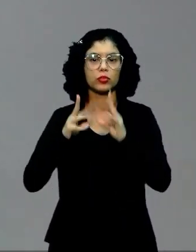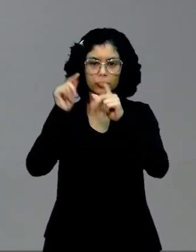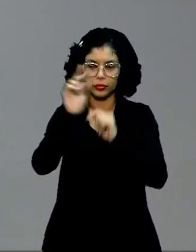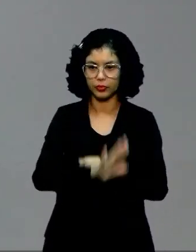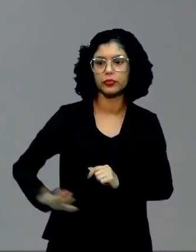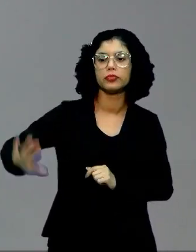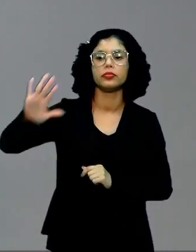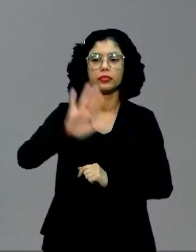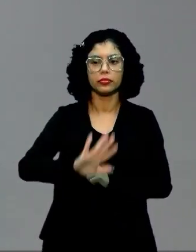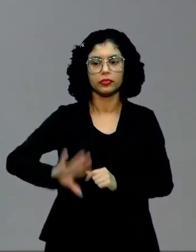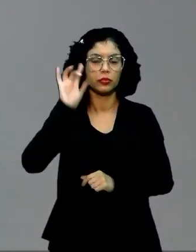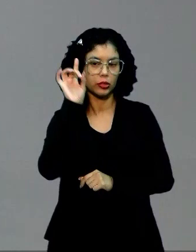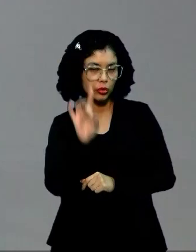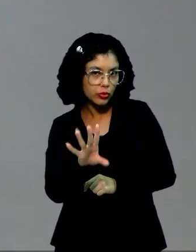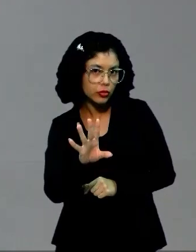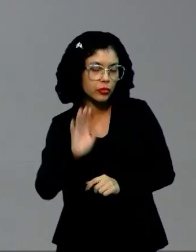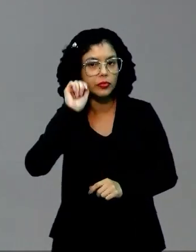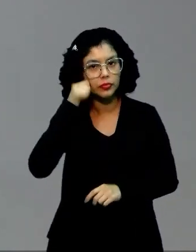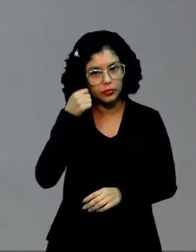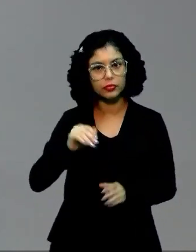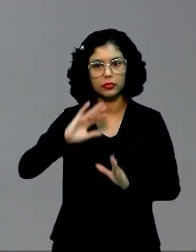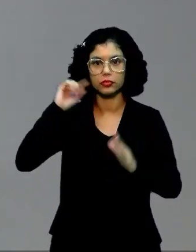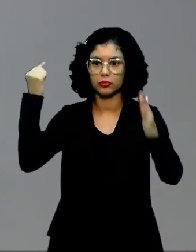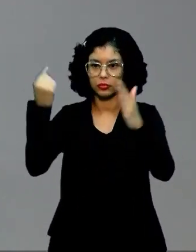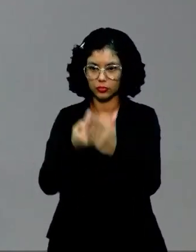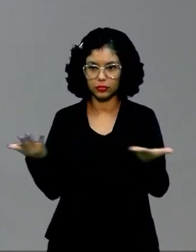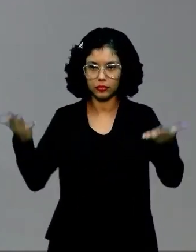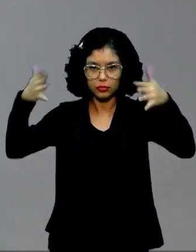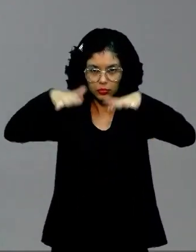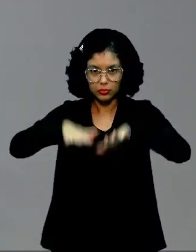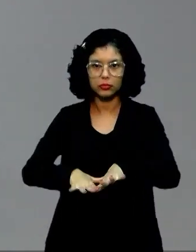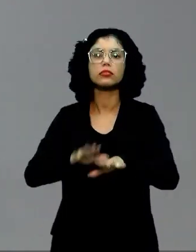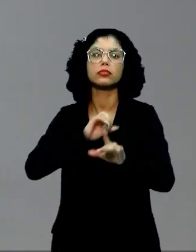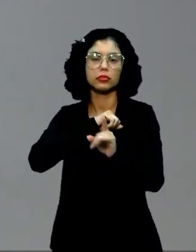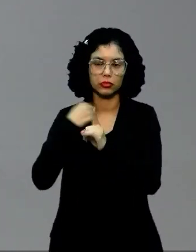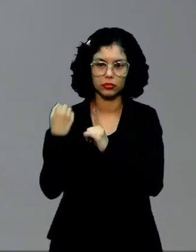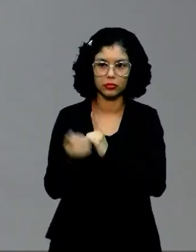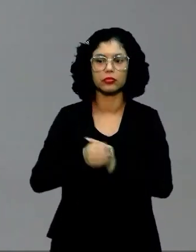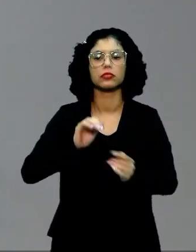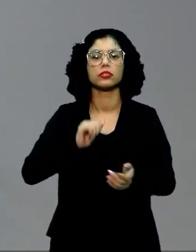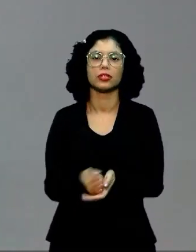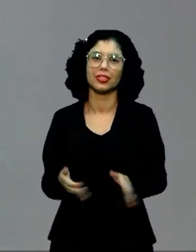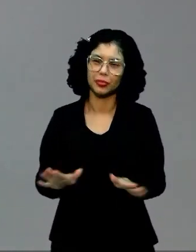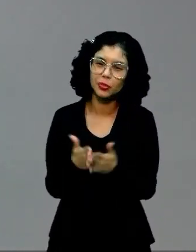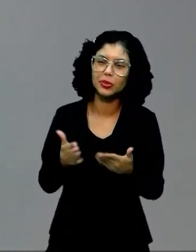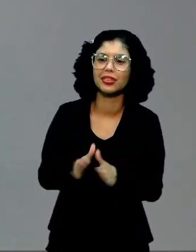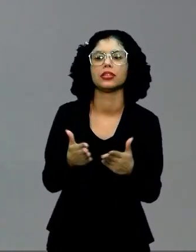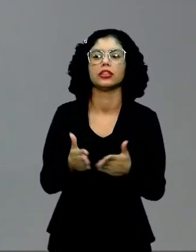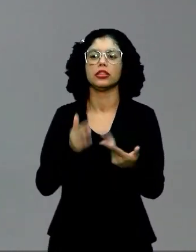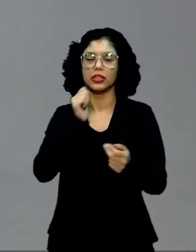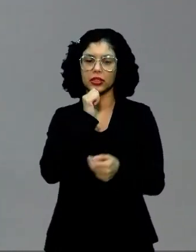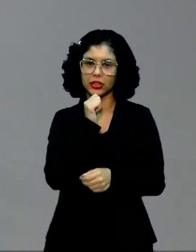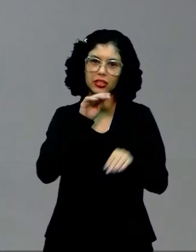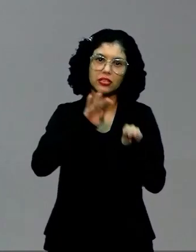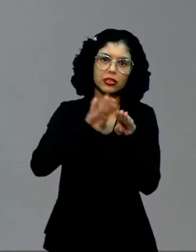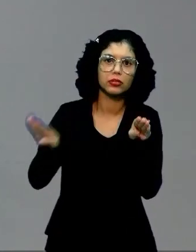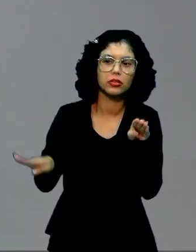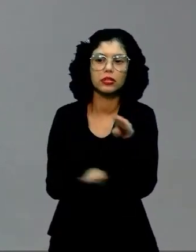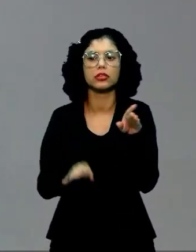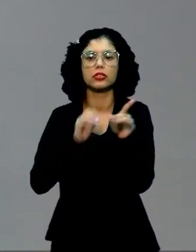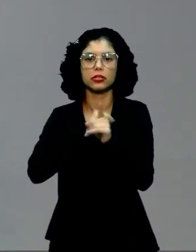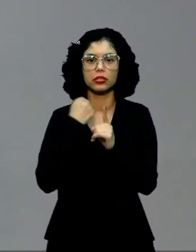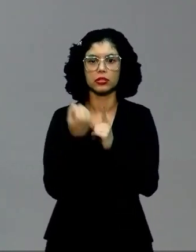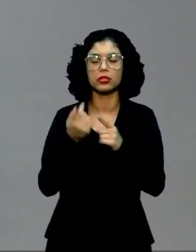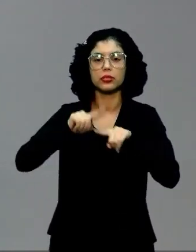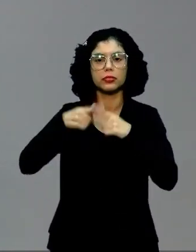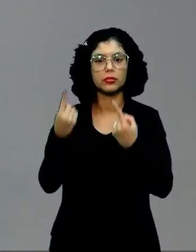quer dizer, não é somente o negro que está aí inserido em uma situação de miséria, em uma situação de desigualdade social,